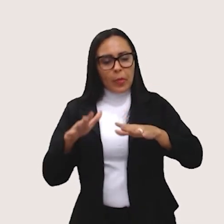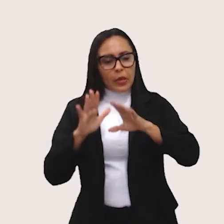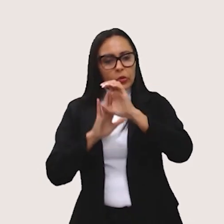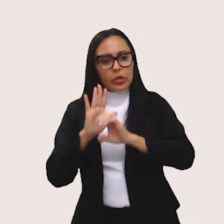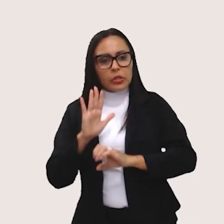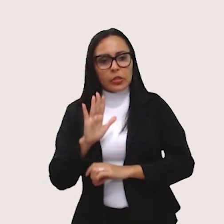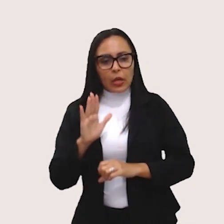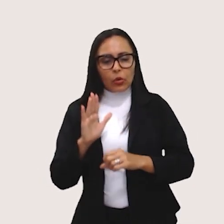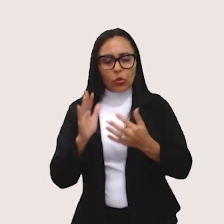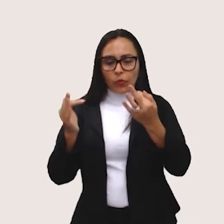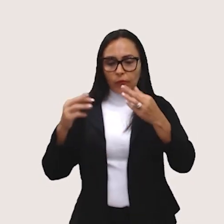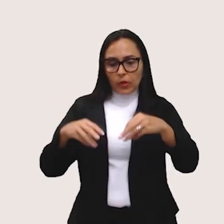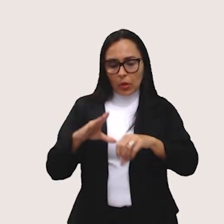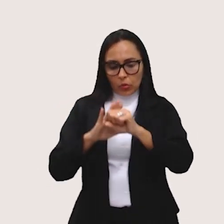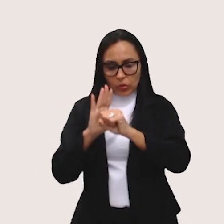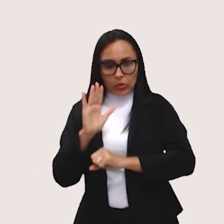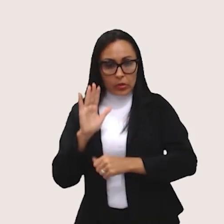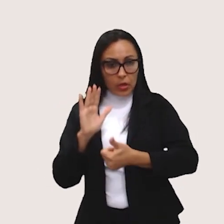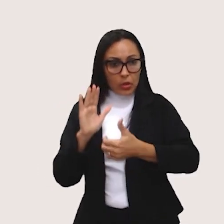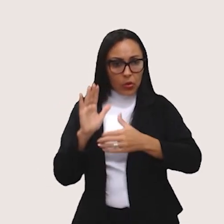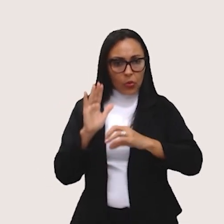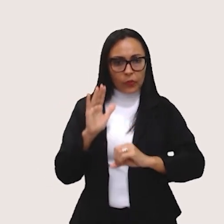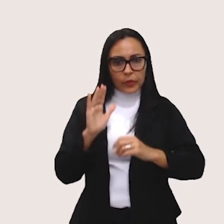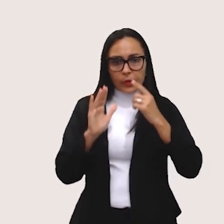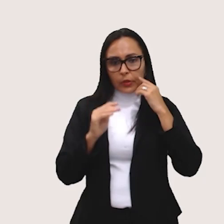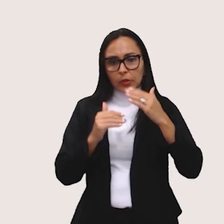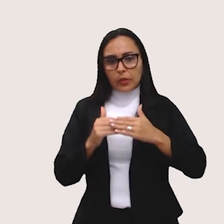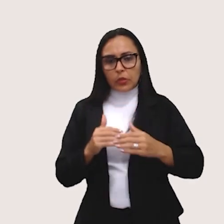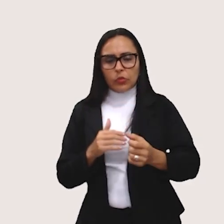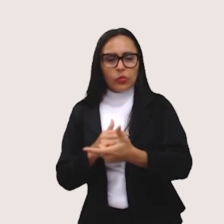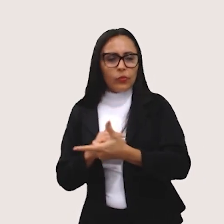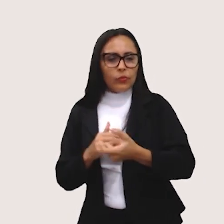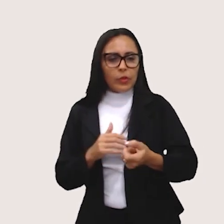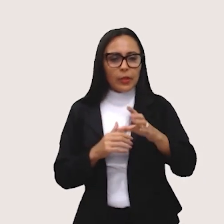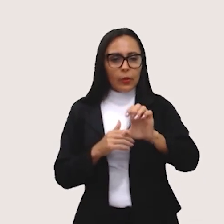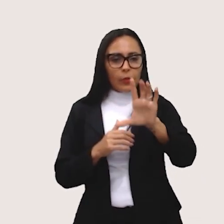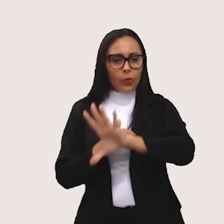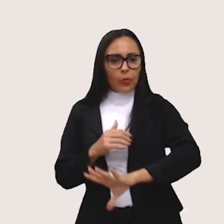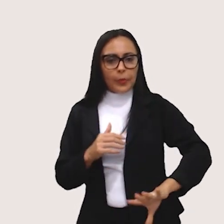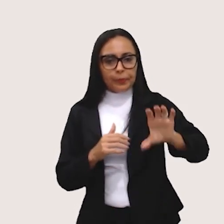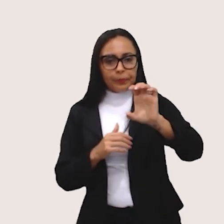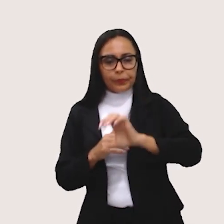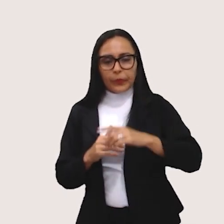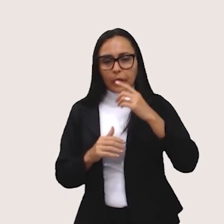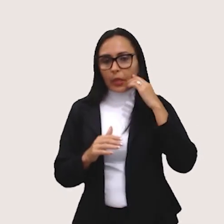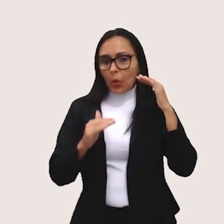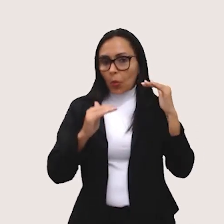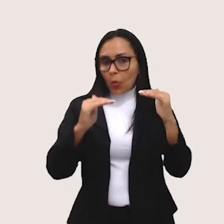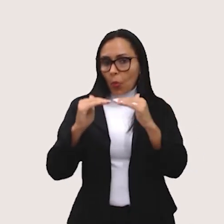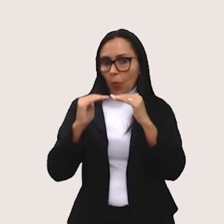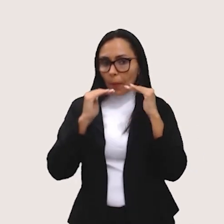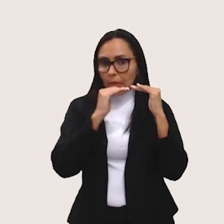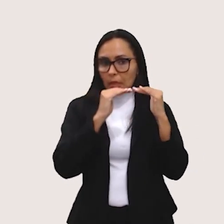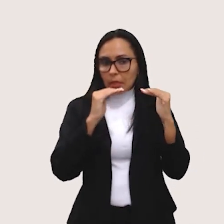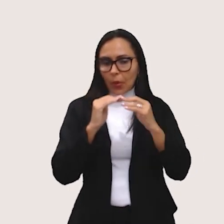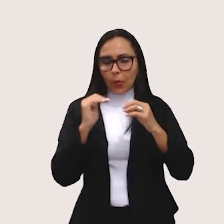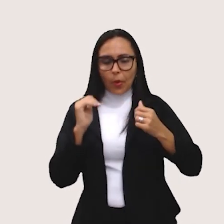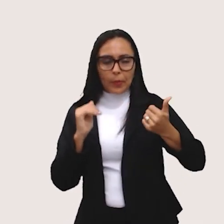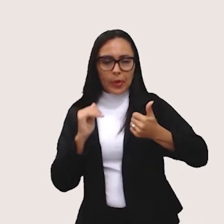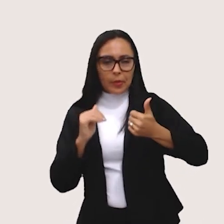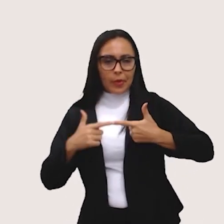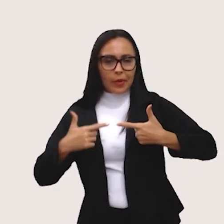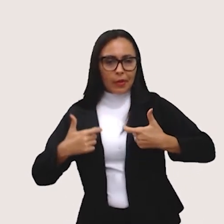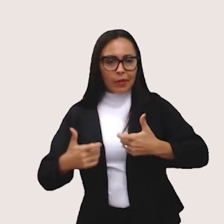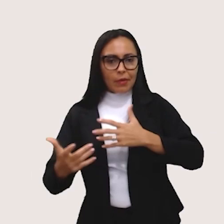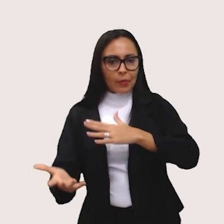do século XIX e início do século XX na Europa, né? Que aí coincide com a Primeira Guerra Mundial. Então foi um